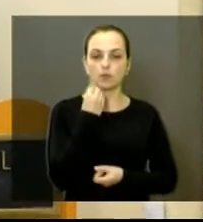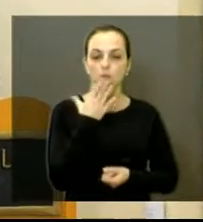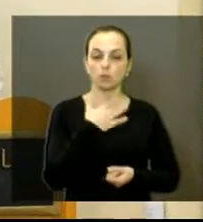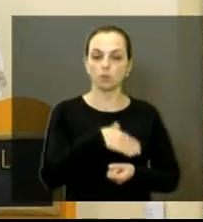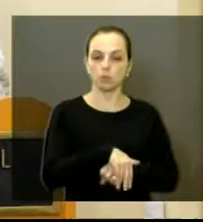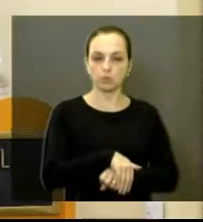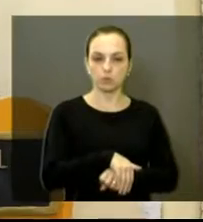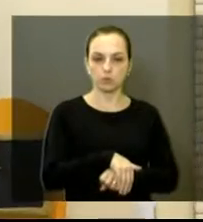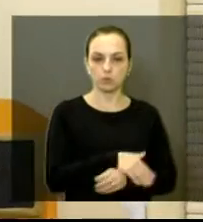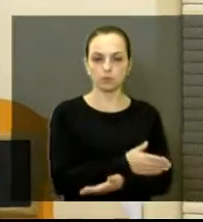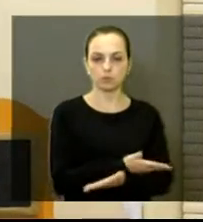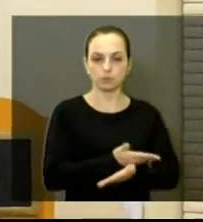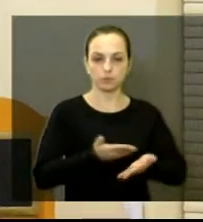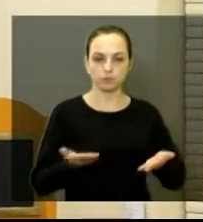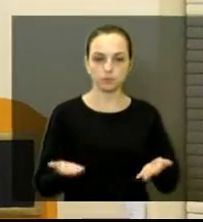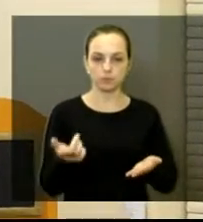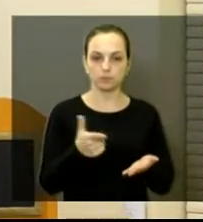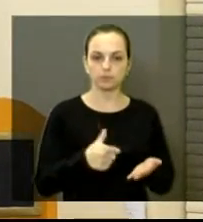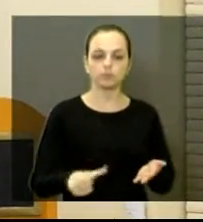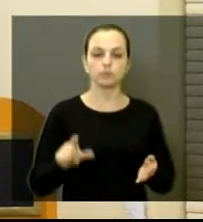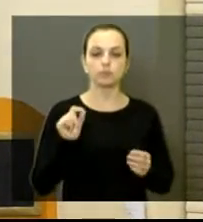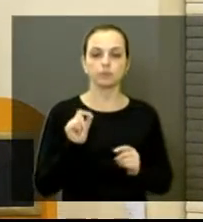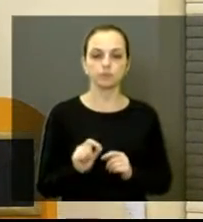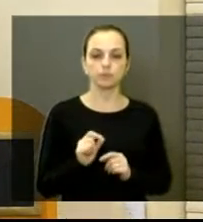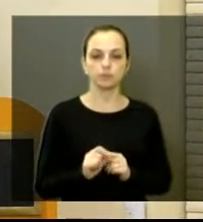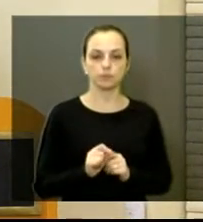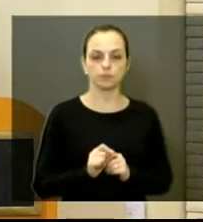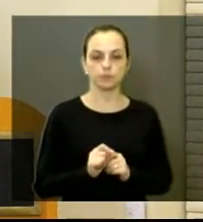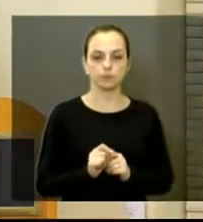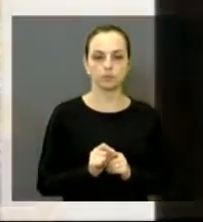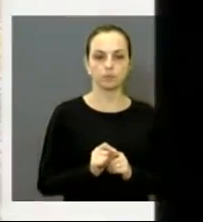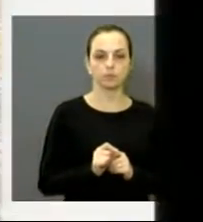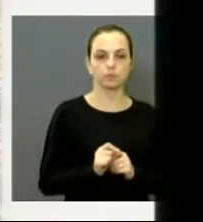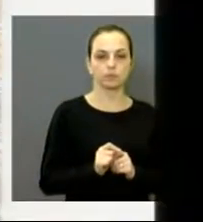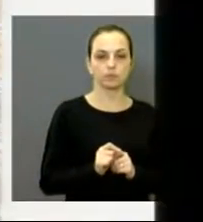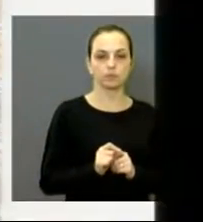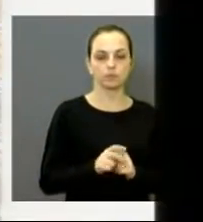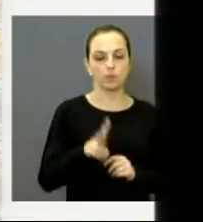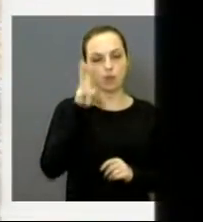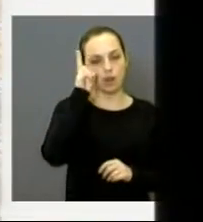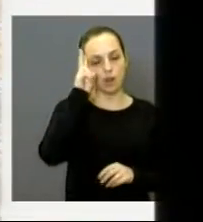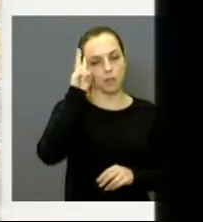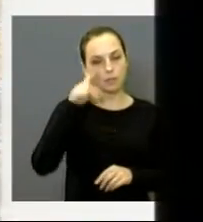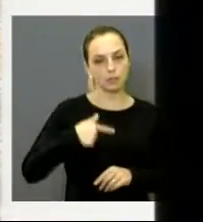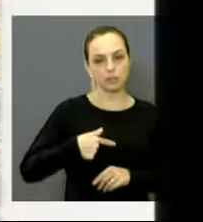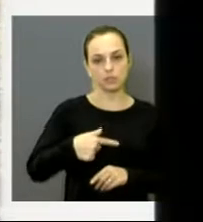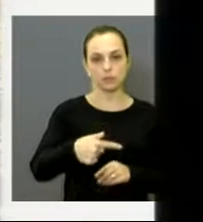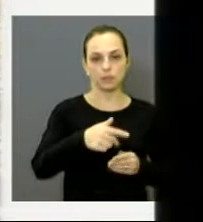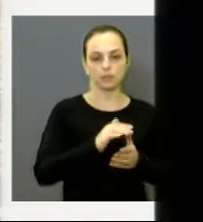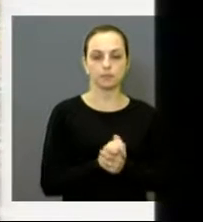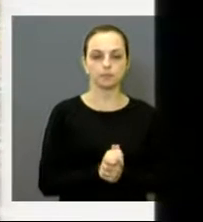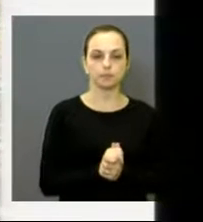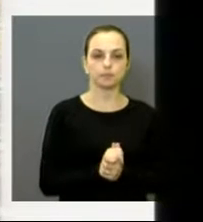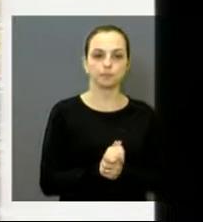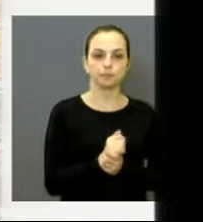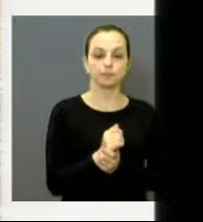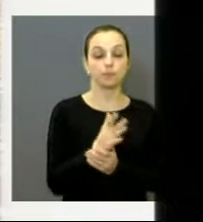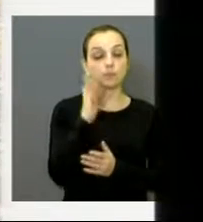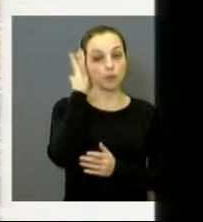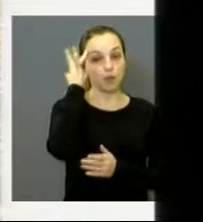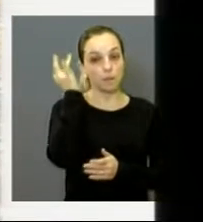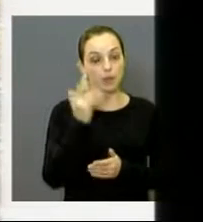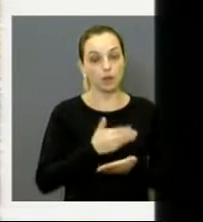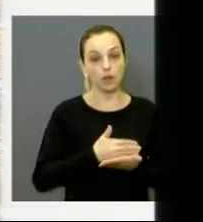Bom, boa noite a todos mais uma vez. Vou passar um retrospecto aí rápido. Amanhã, então,